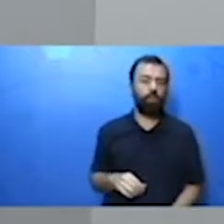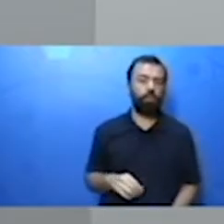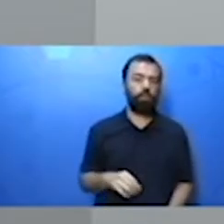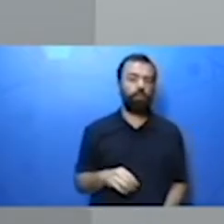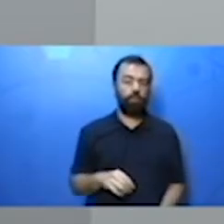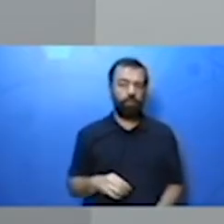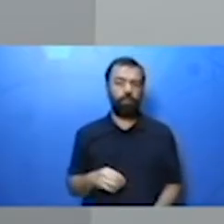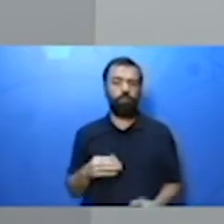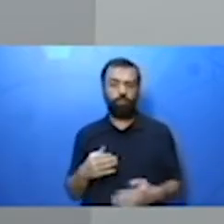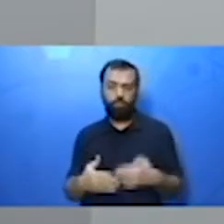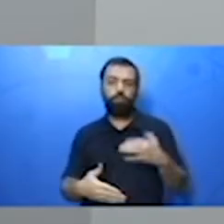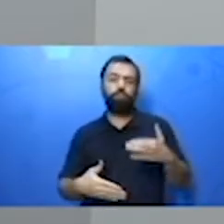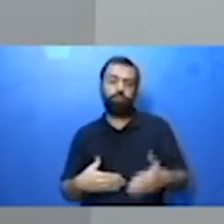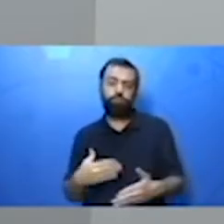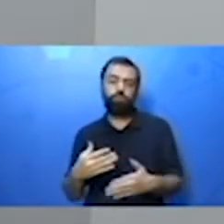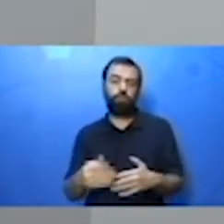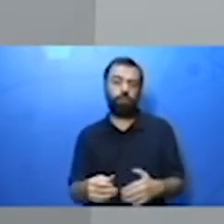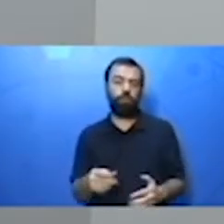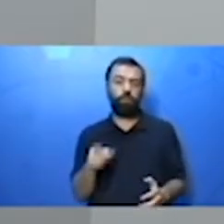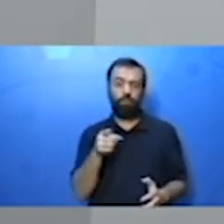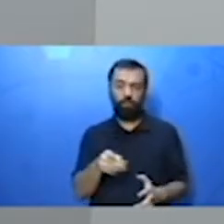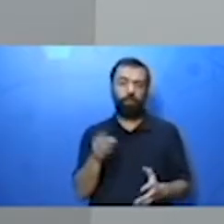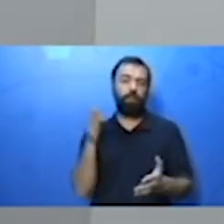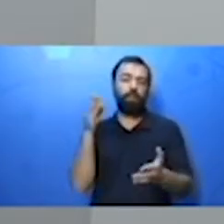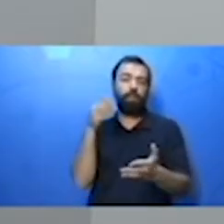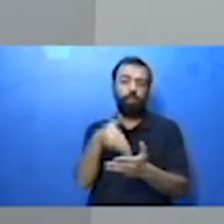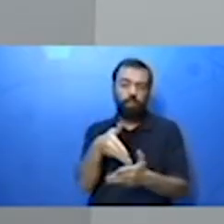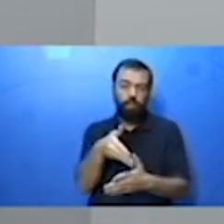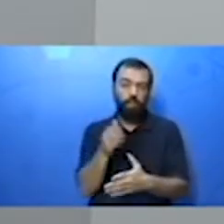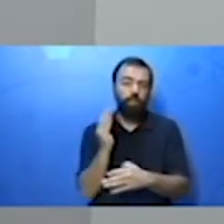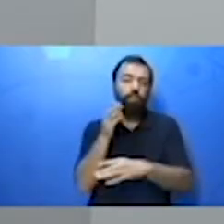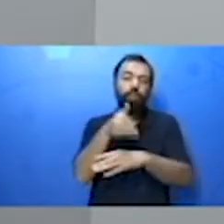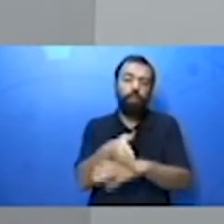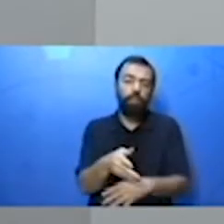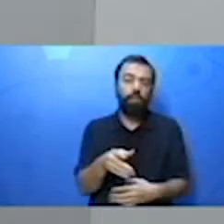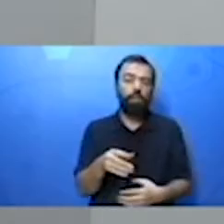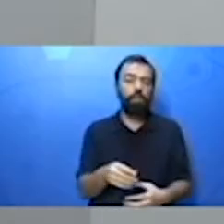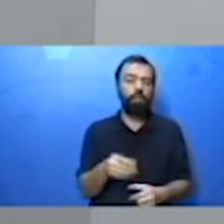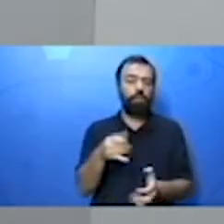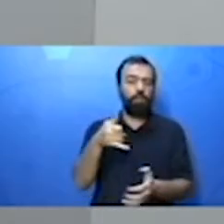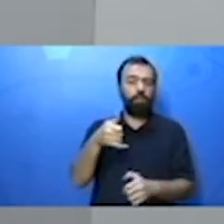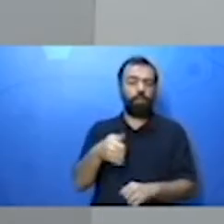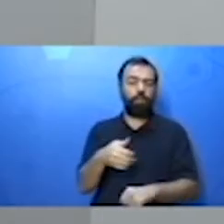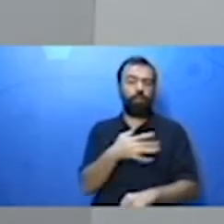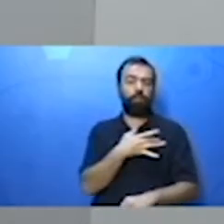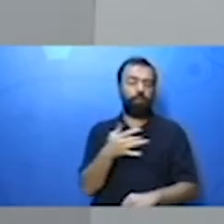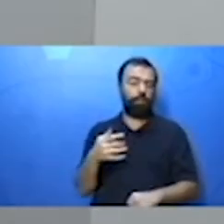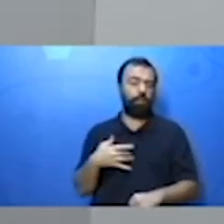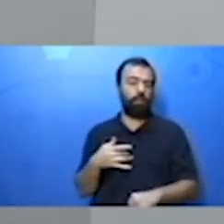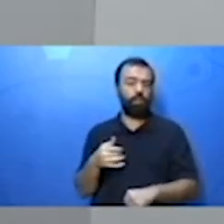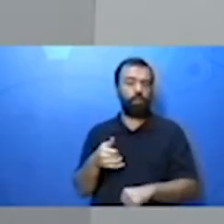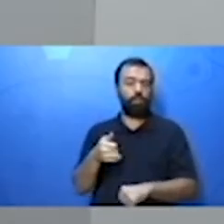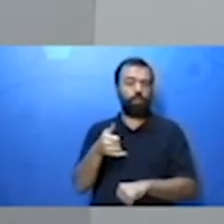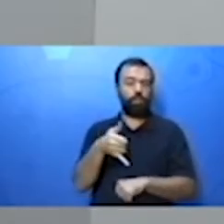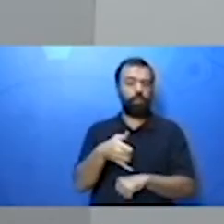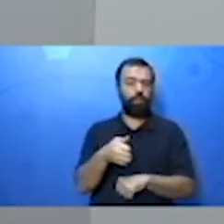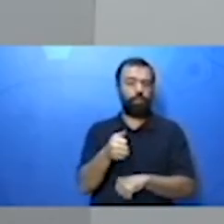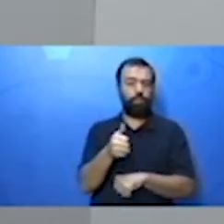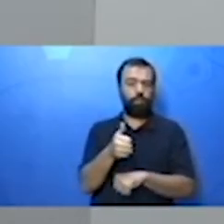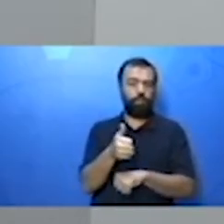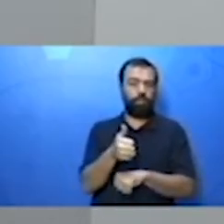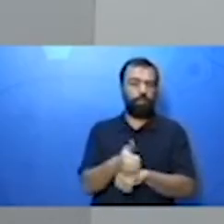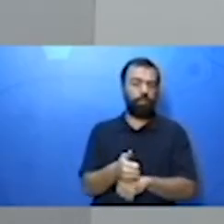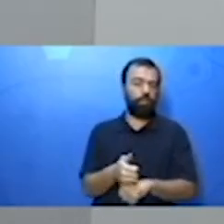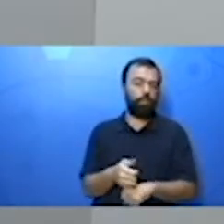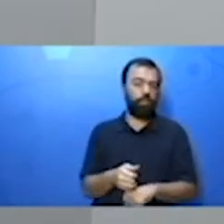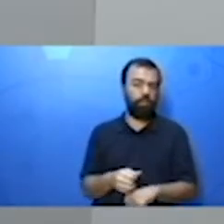por vários dias, procure um postinho, não tome nada. Não, eu tomei, meu vizinho tomou, foi bom, curou, meu vizinho teve, curou com isso, eu vou tomar e não